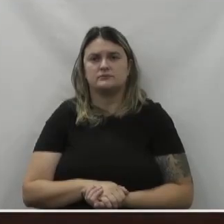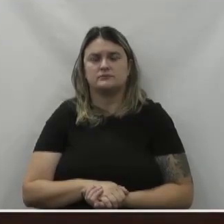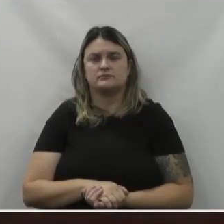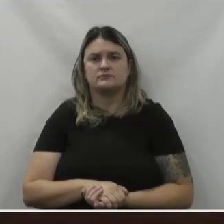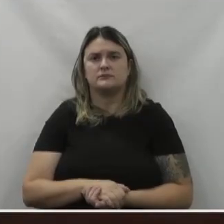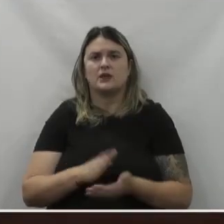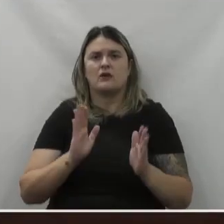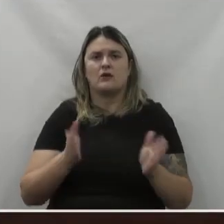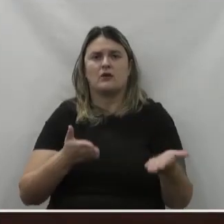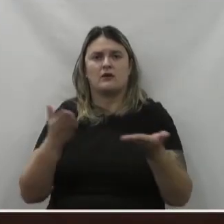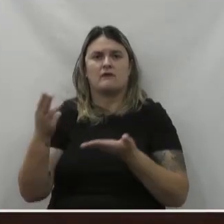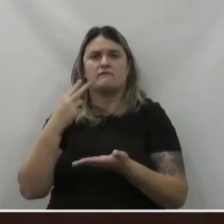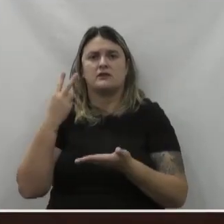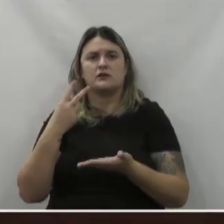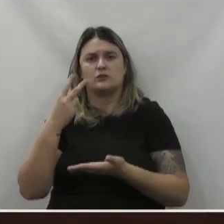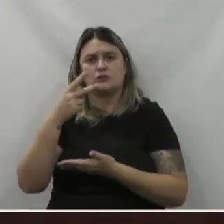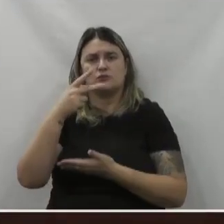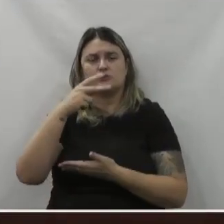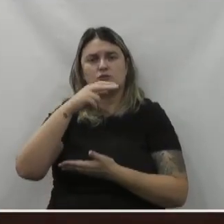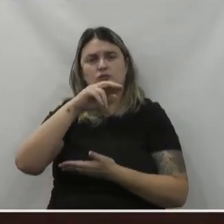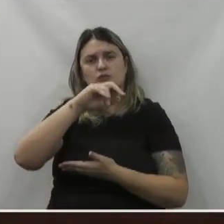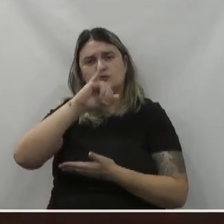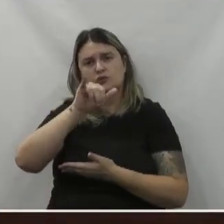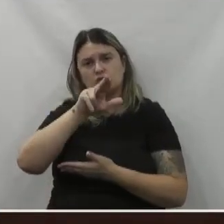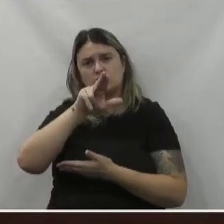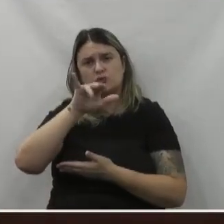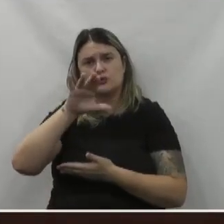Com a palavra, o vereador Júlio Adilson Pires.